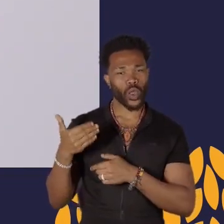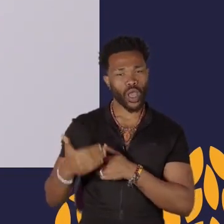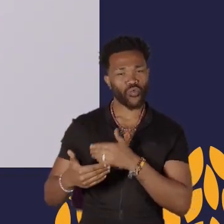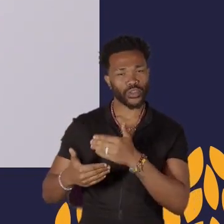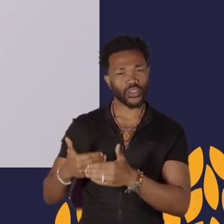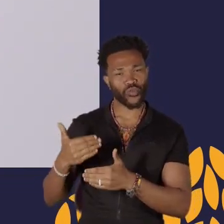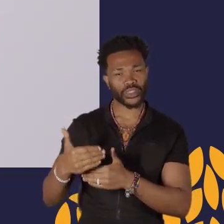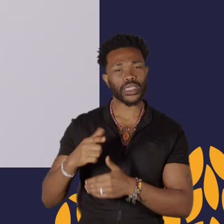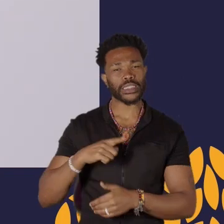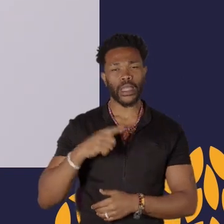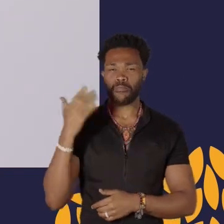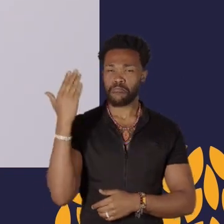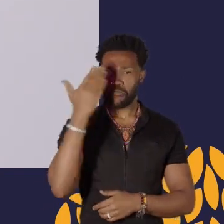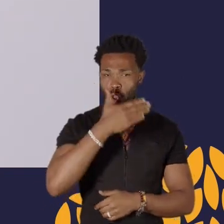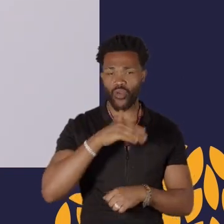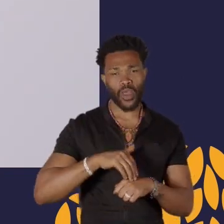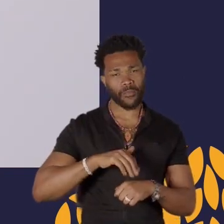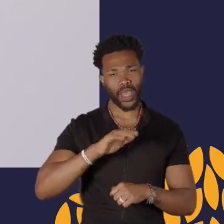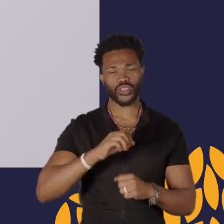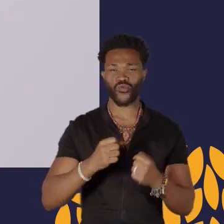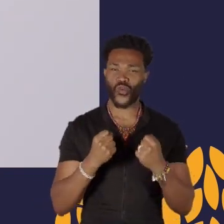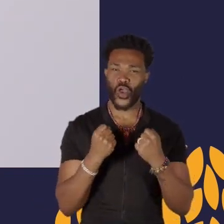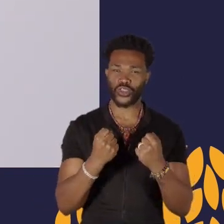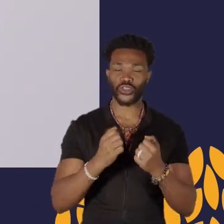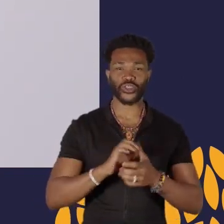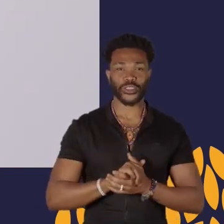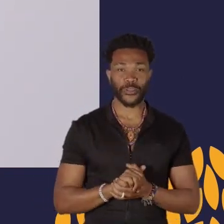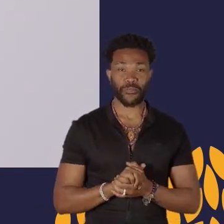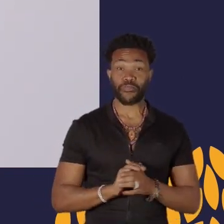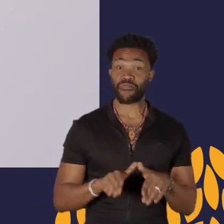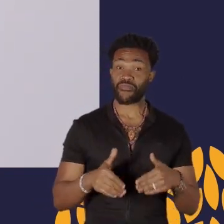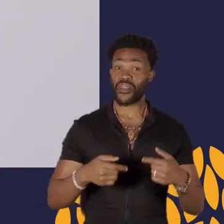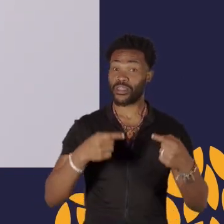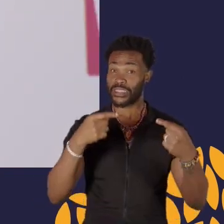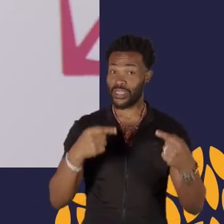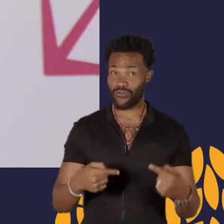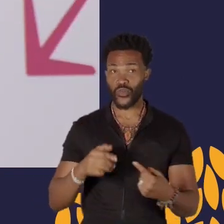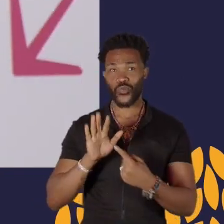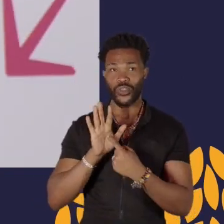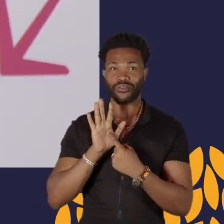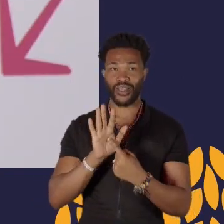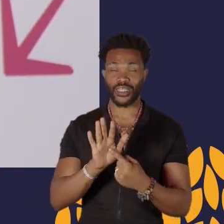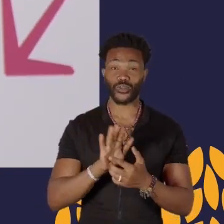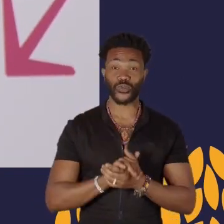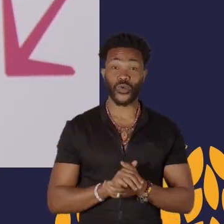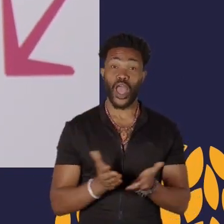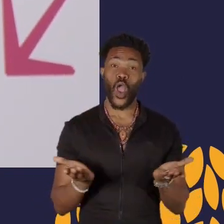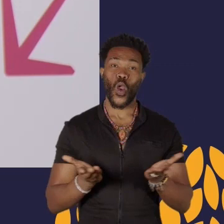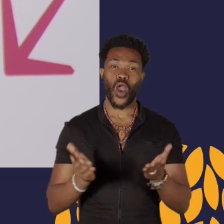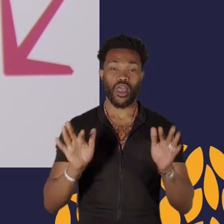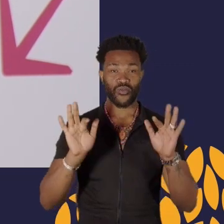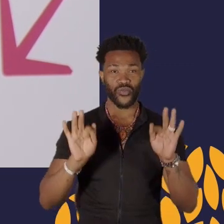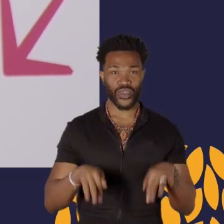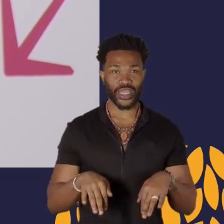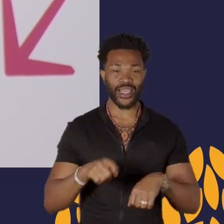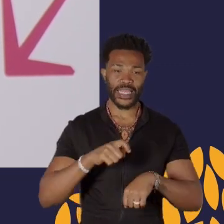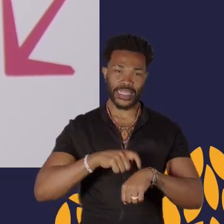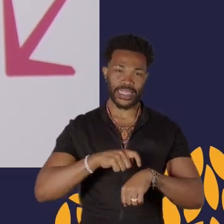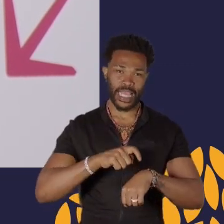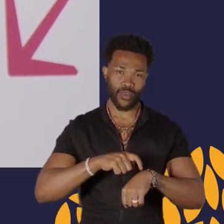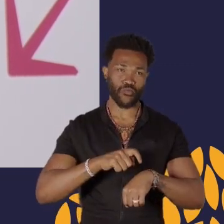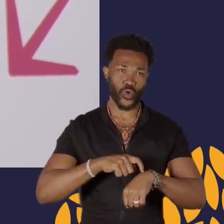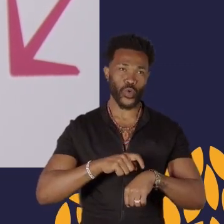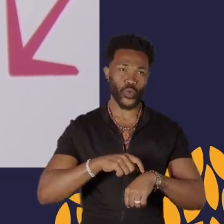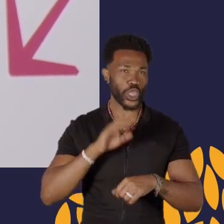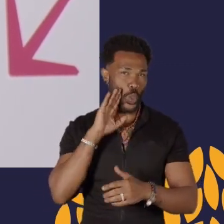traz a evidência com mais consistência. Então, esse é o desafio colocado. E eu vou finalizar no tempo, assim, de uma